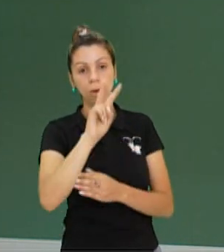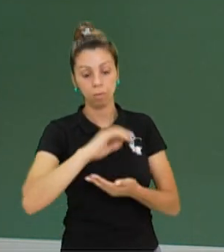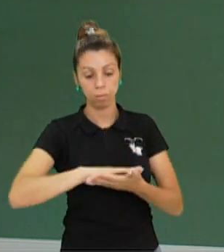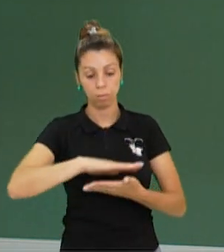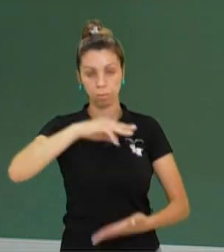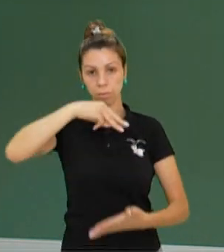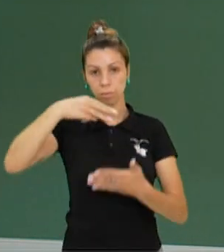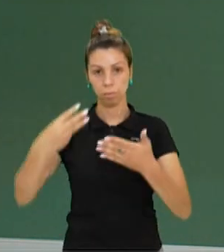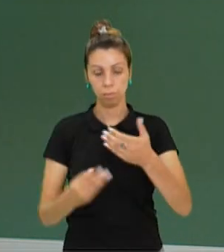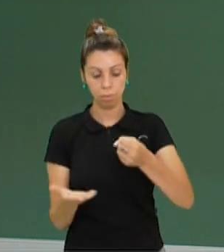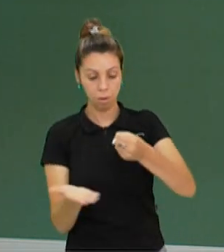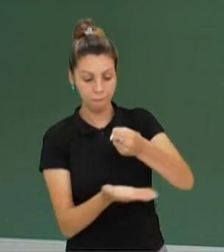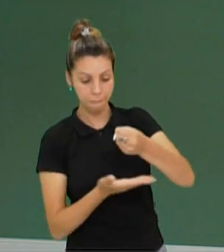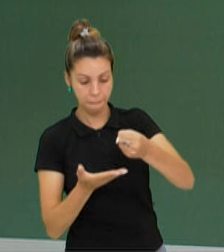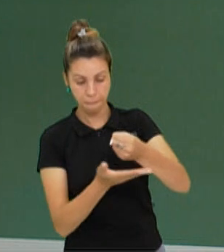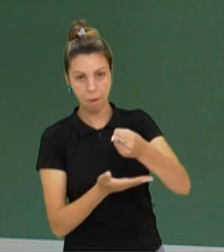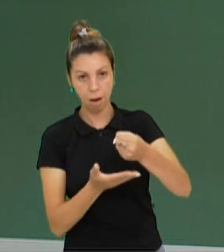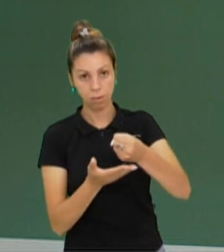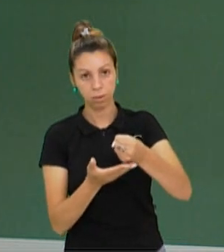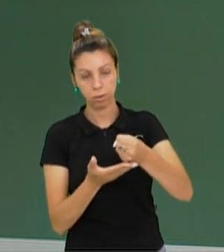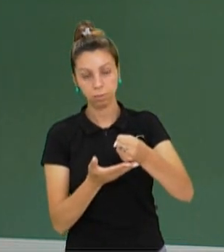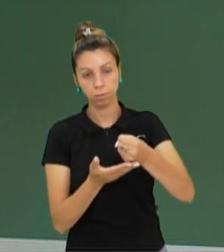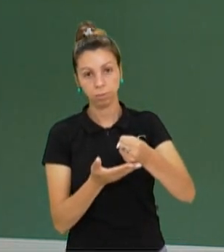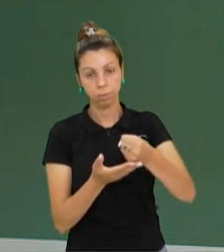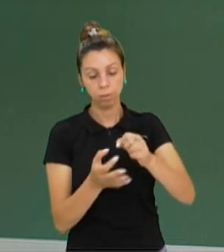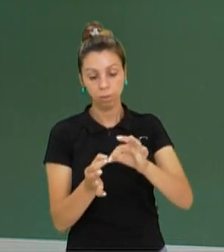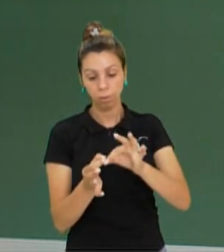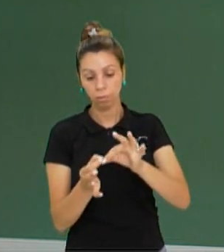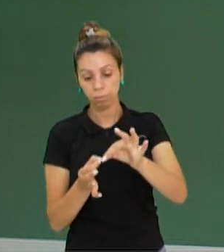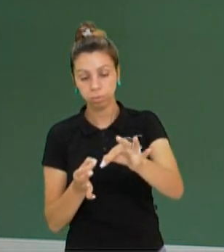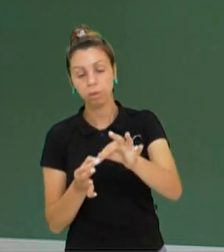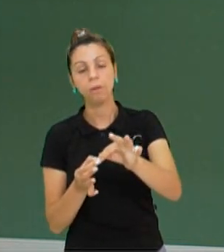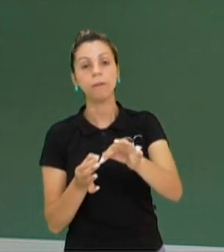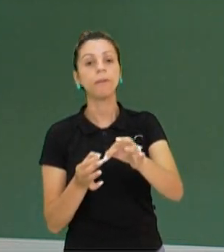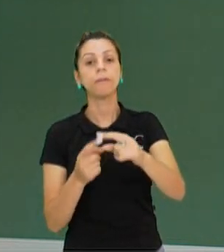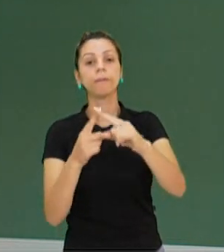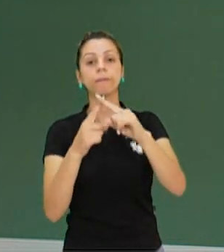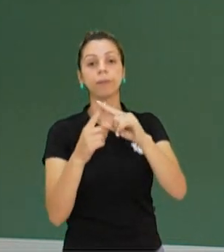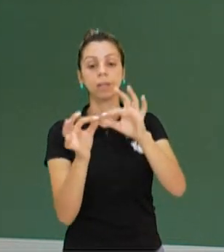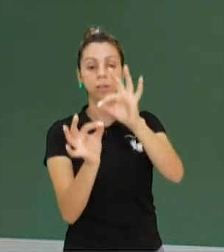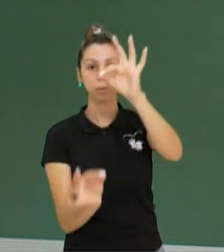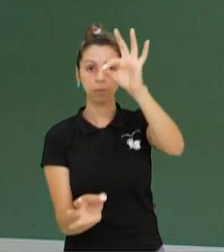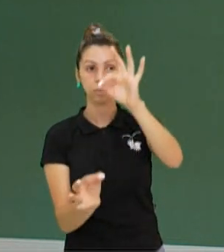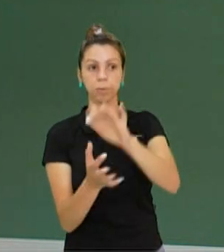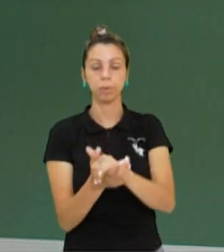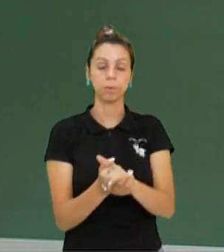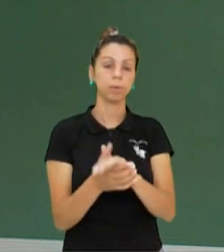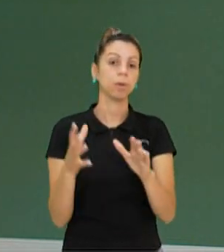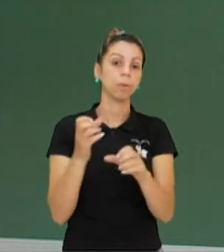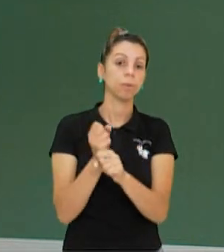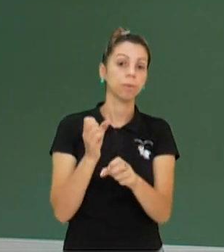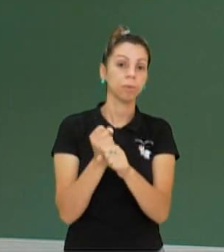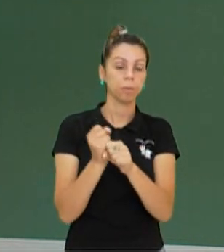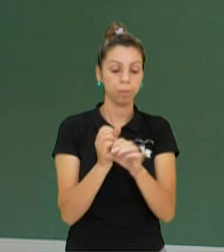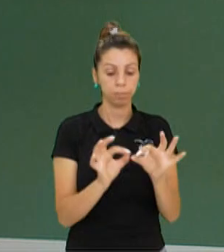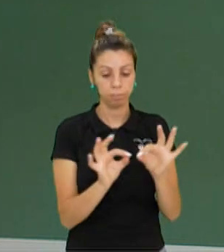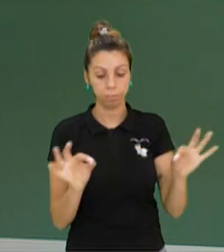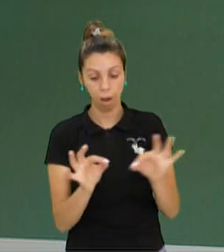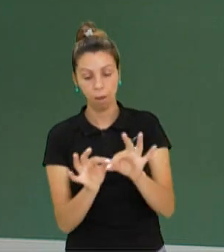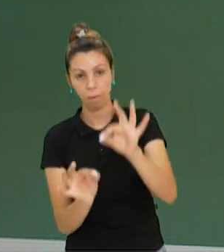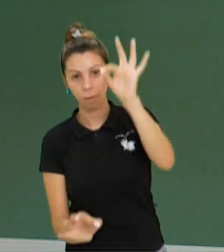é a área da base vezes a altura. Então, o que tem de novo aqui? Calcular a área da base do prisma